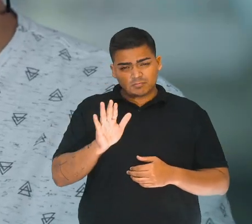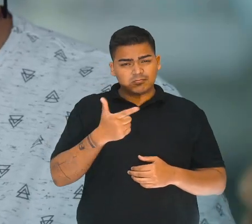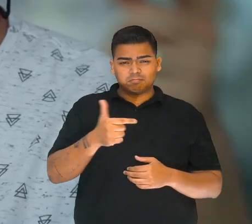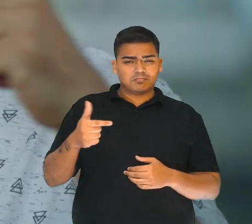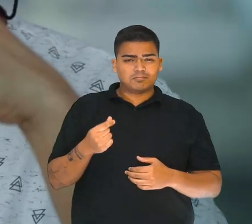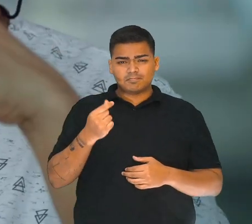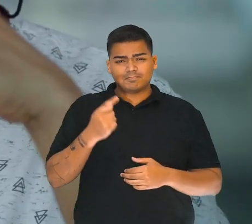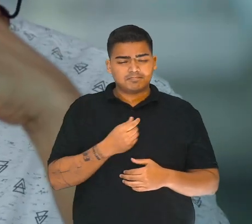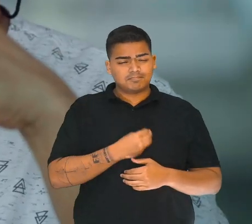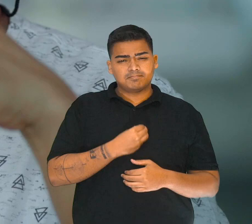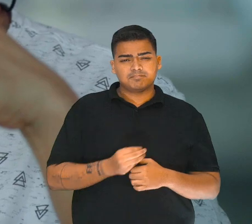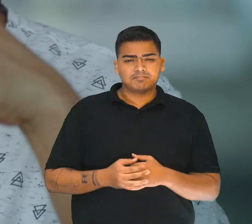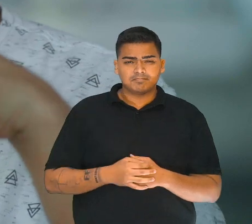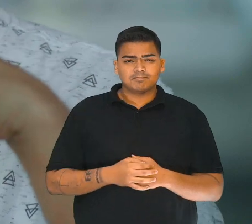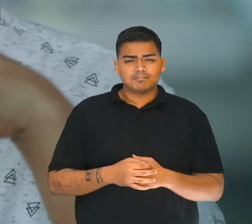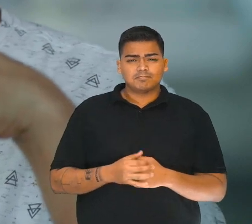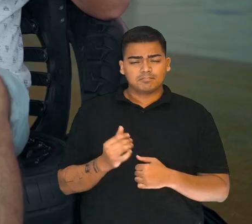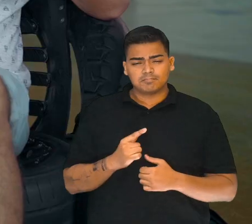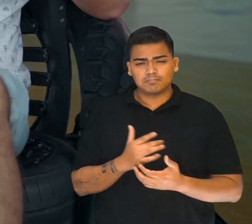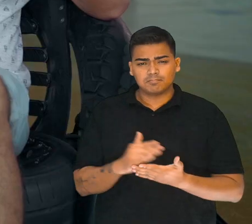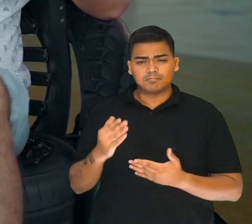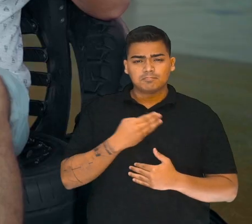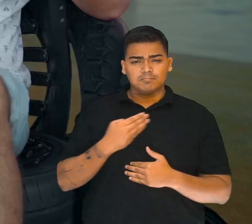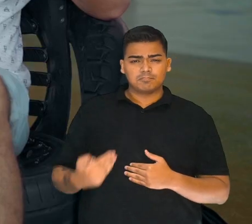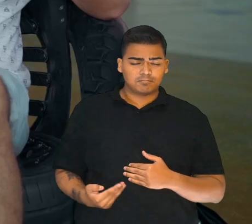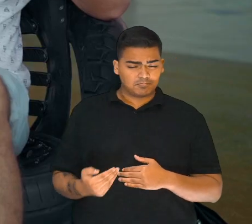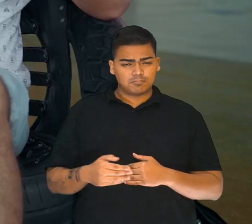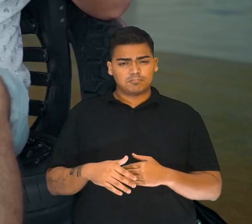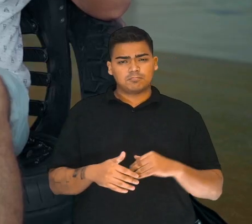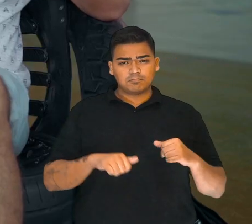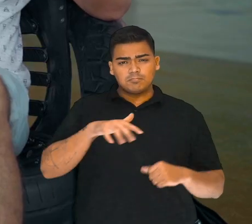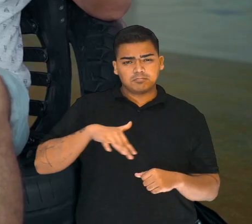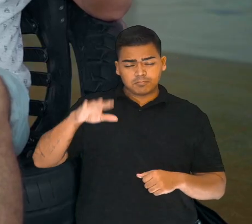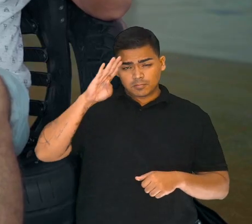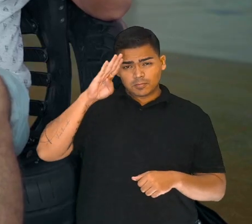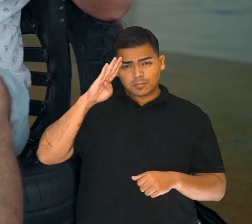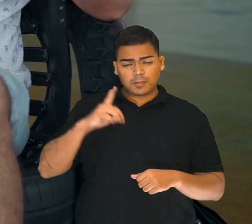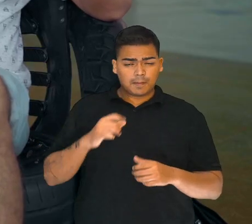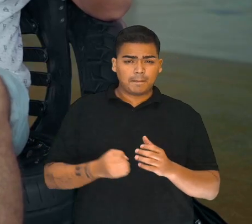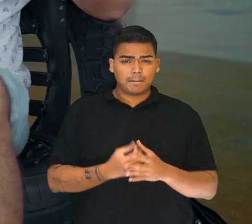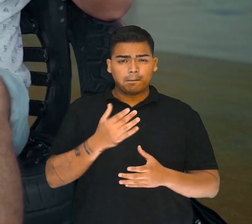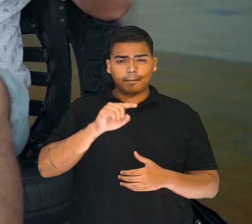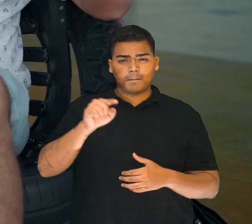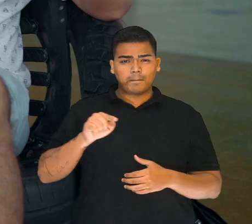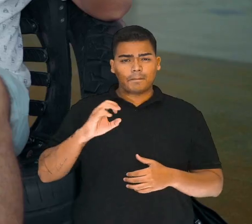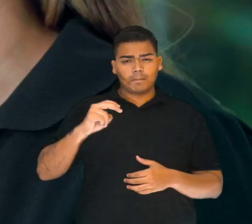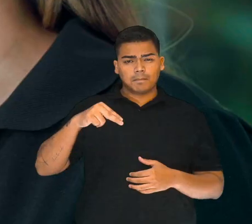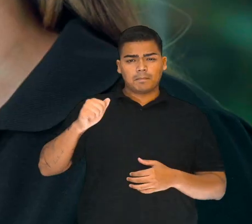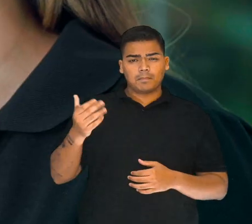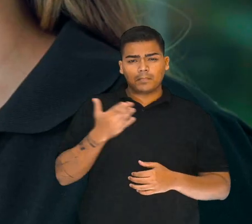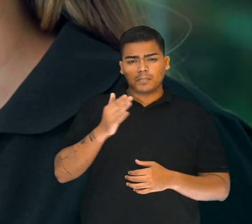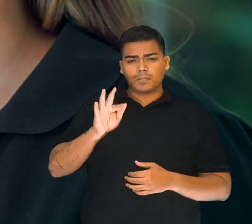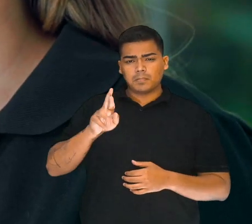mais dinheiro para sobreviver. E aí, o governo, na época dos militares, criou a Zona Franca de Manaus.